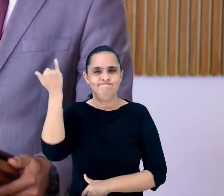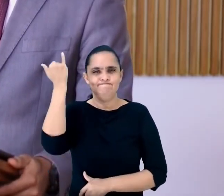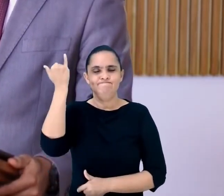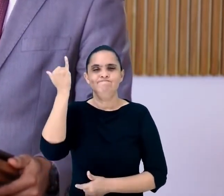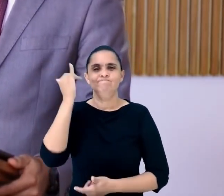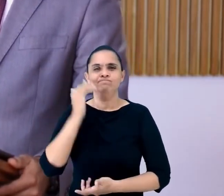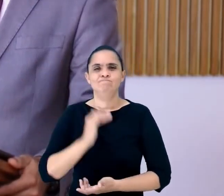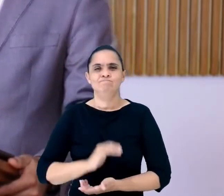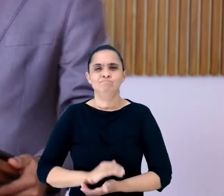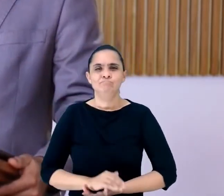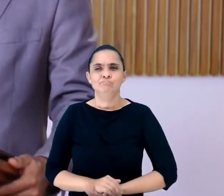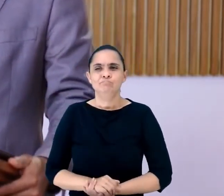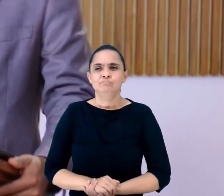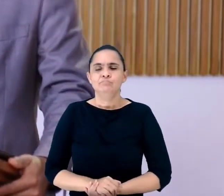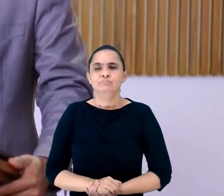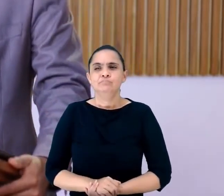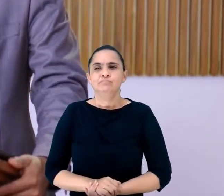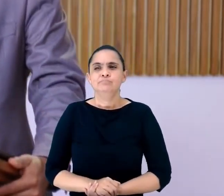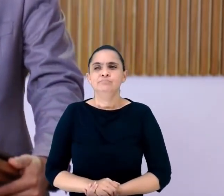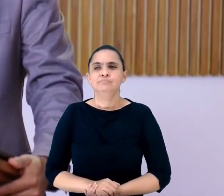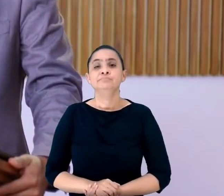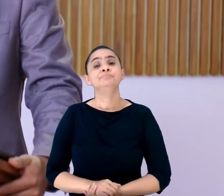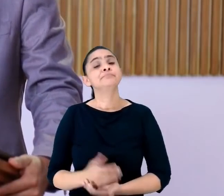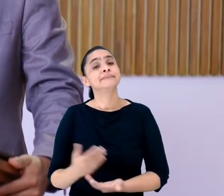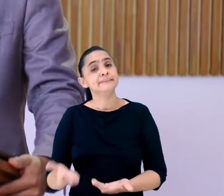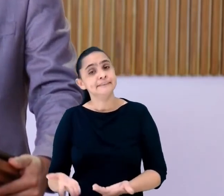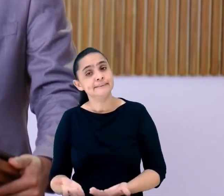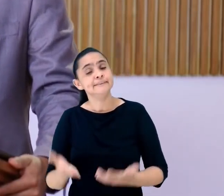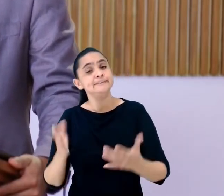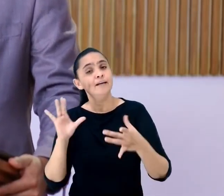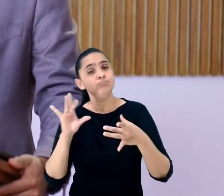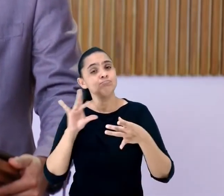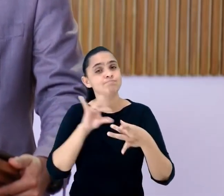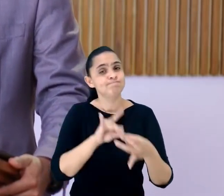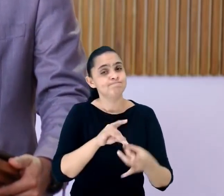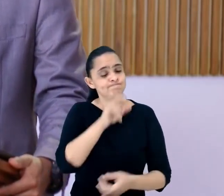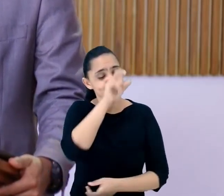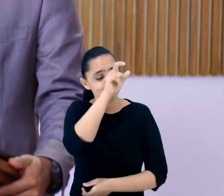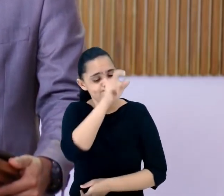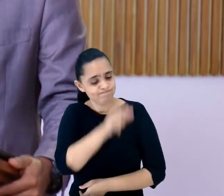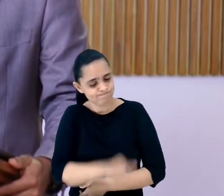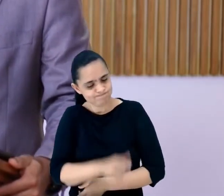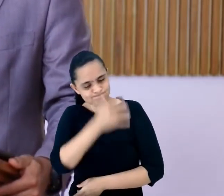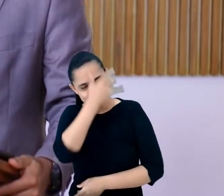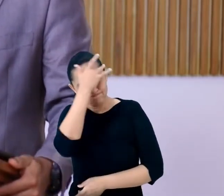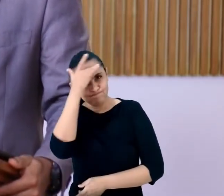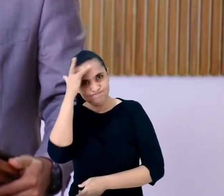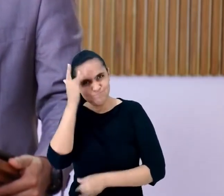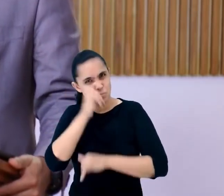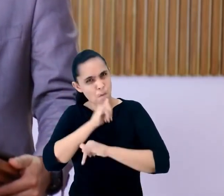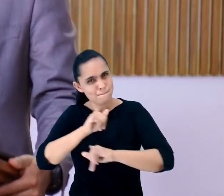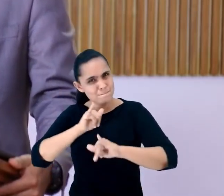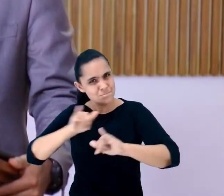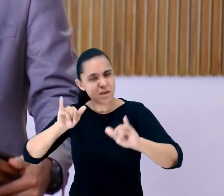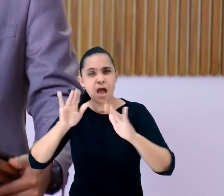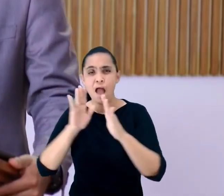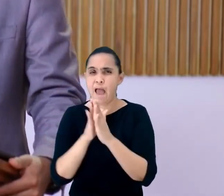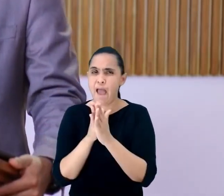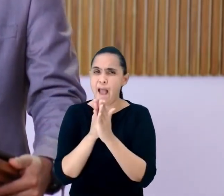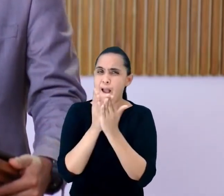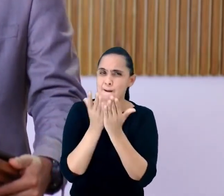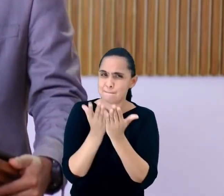E falando de mensageiro, a Bíblia traz várias histórias